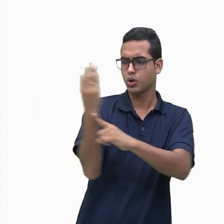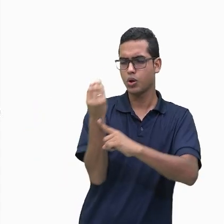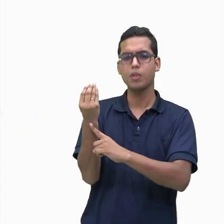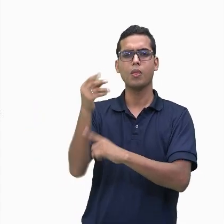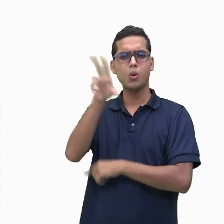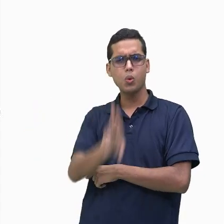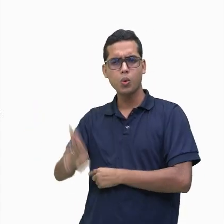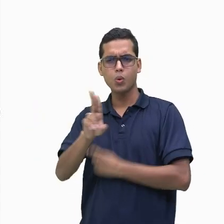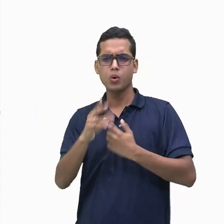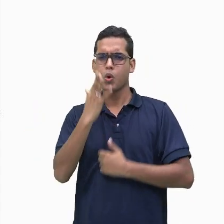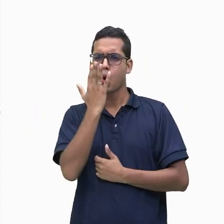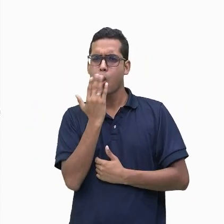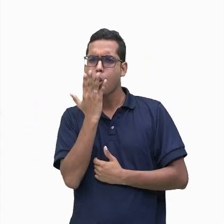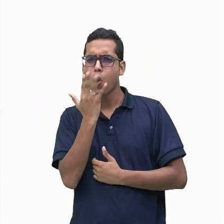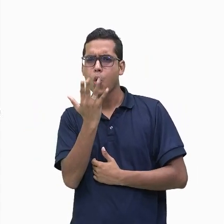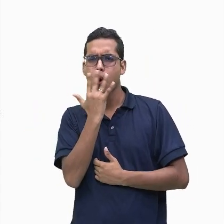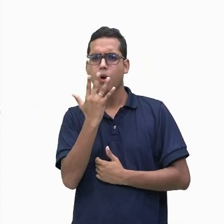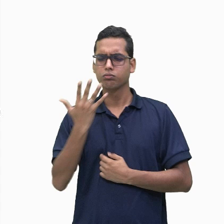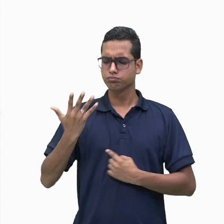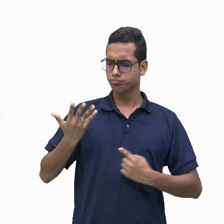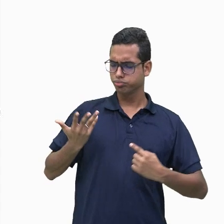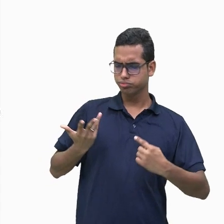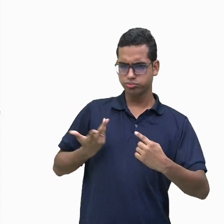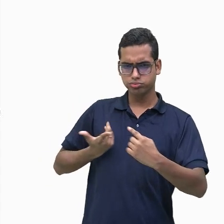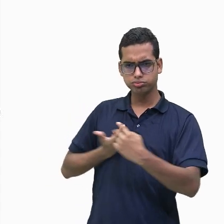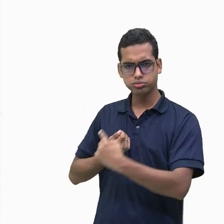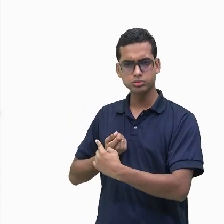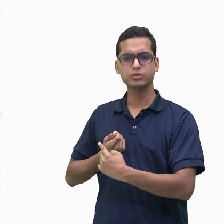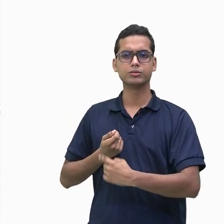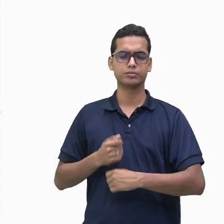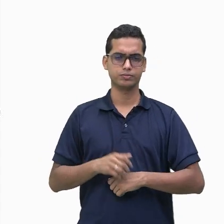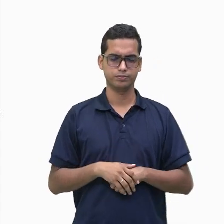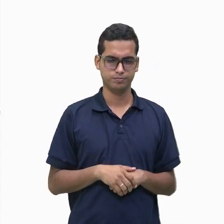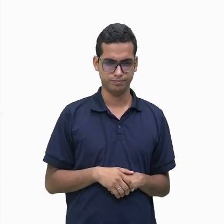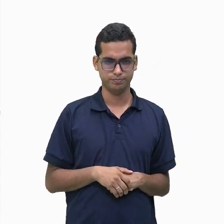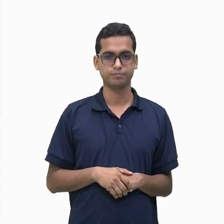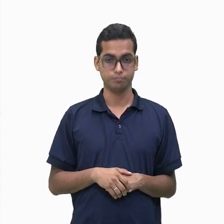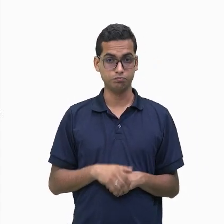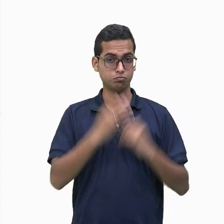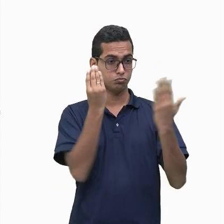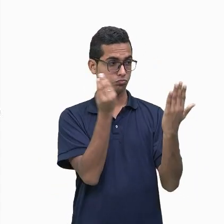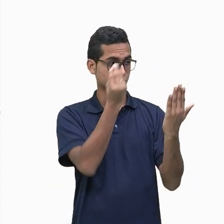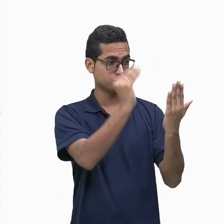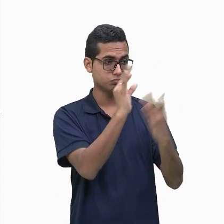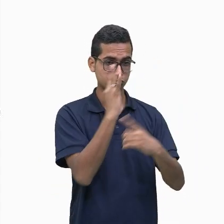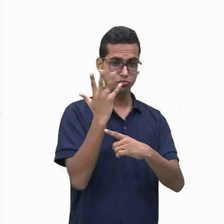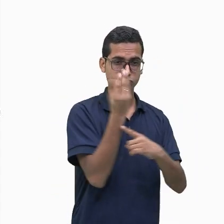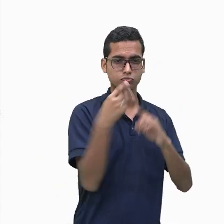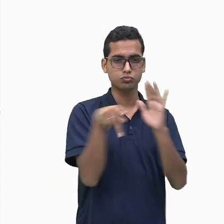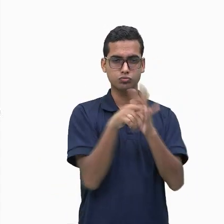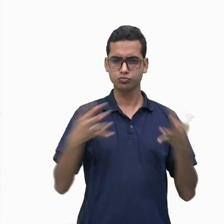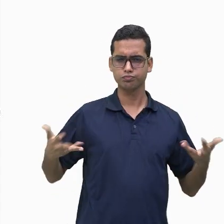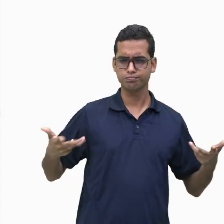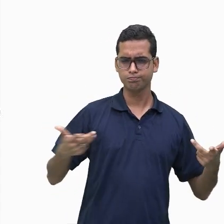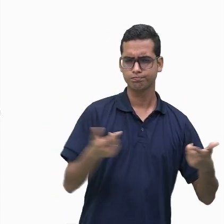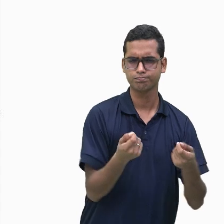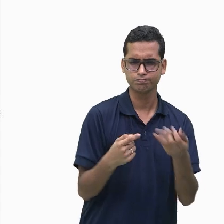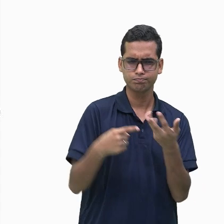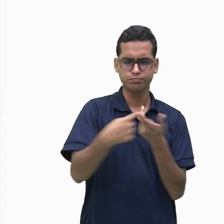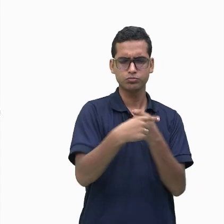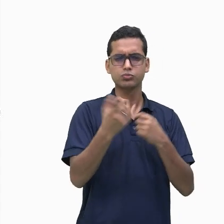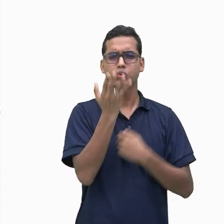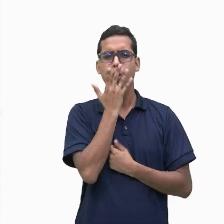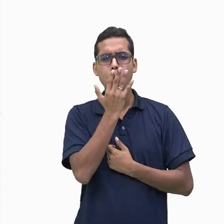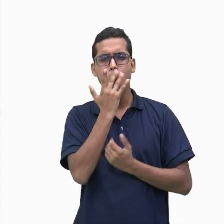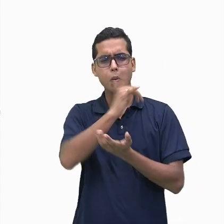várias cores, é o emprego de várias cores no mesmo trabalho, qualidade de um corpo com diversas